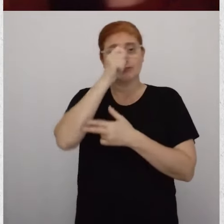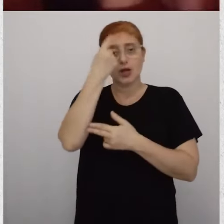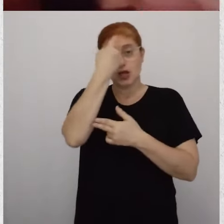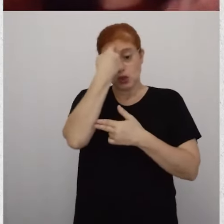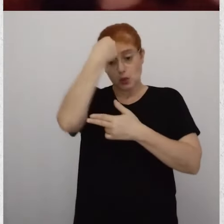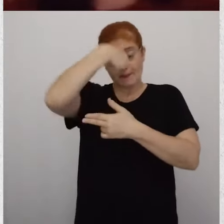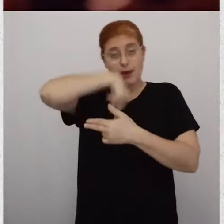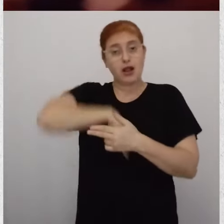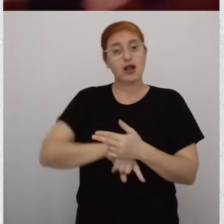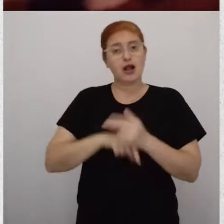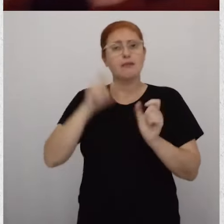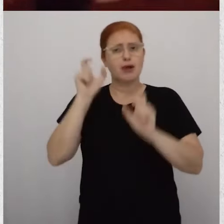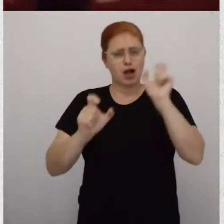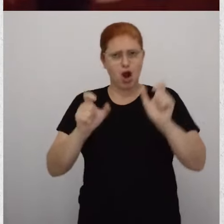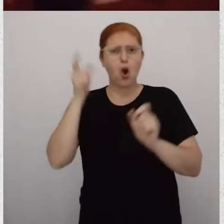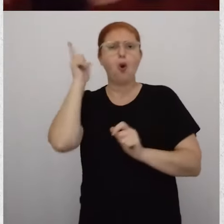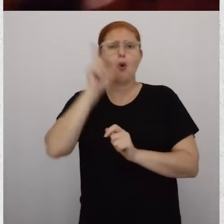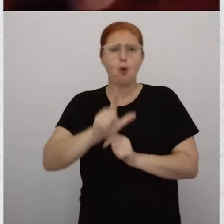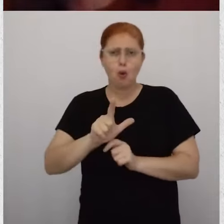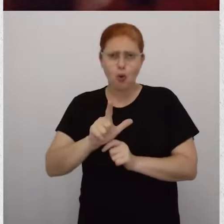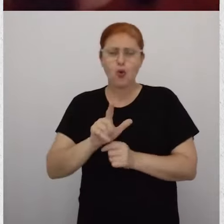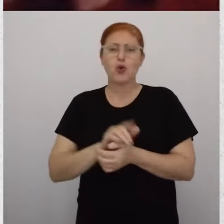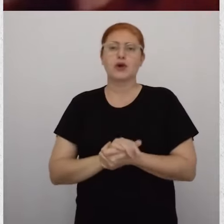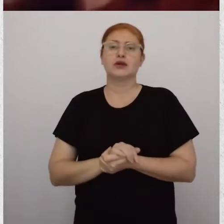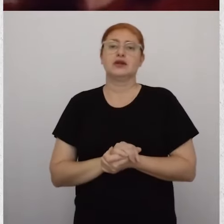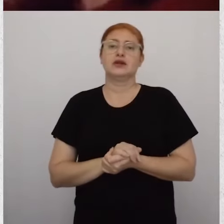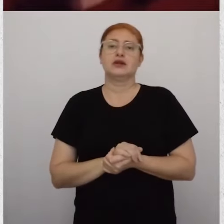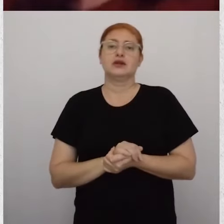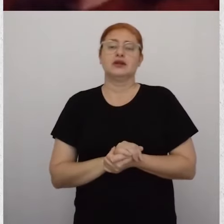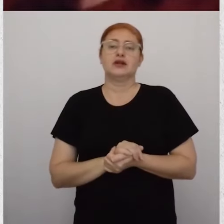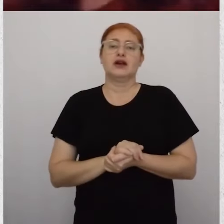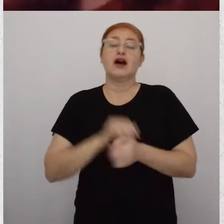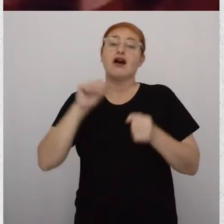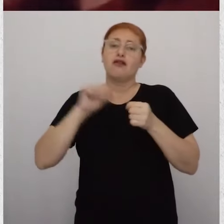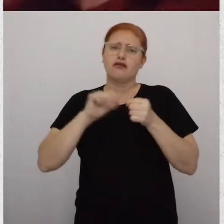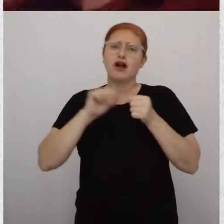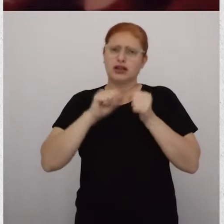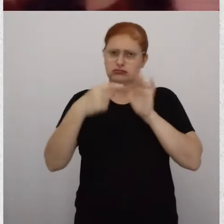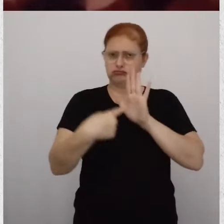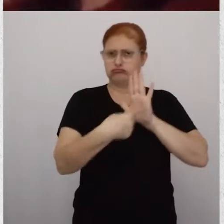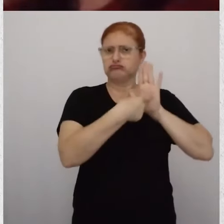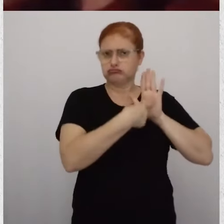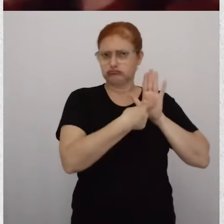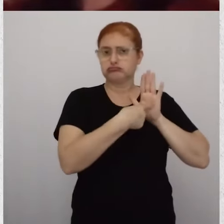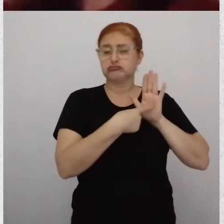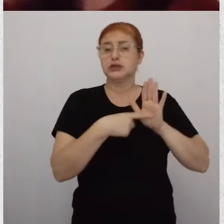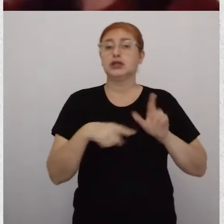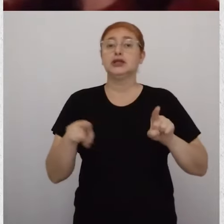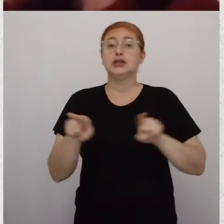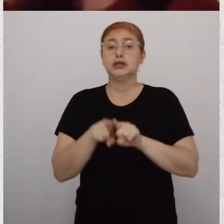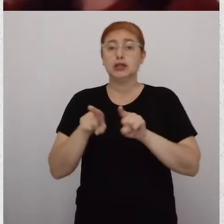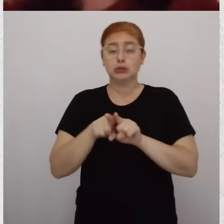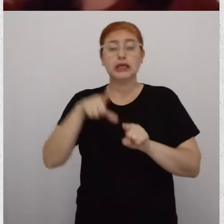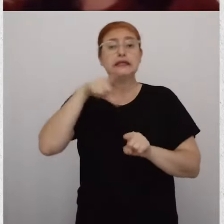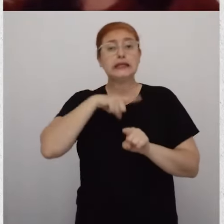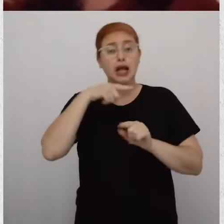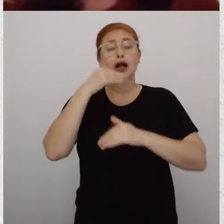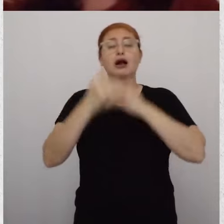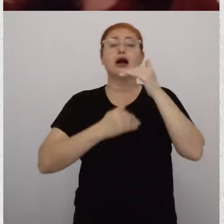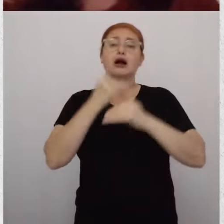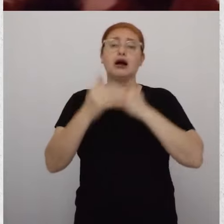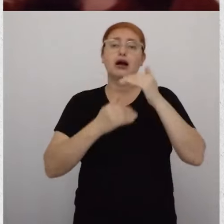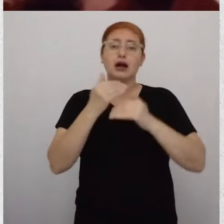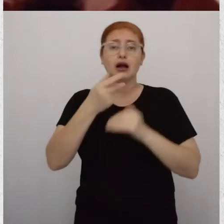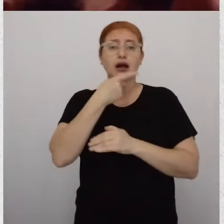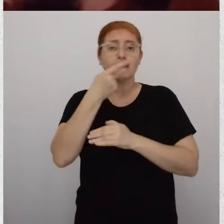das pessoas para conseguir, de fato, fazer a denúncia, e tem algo do processo